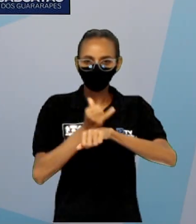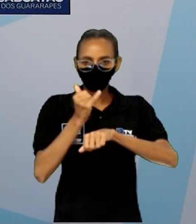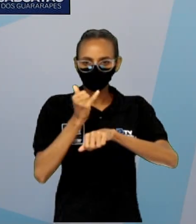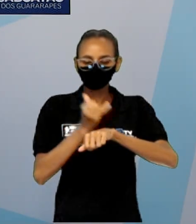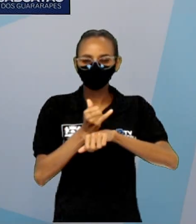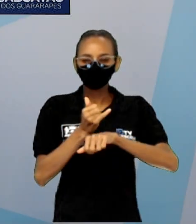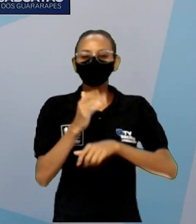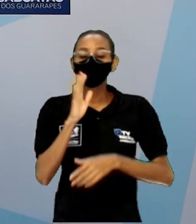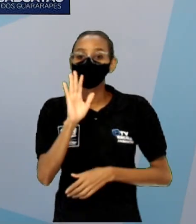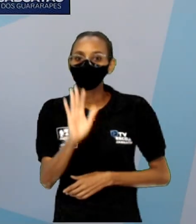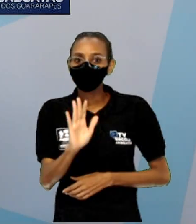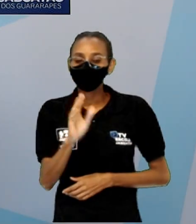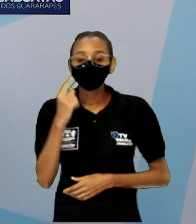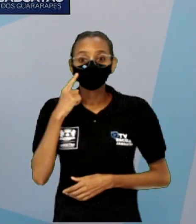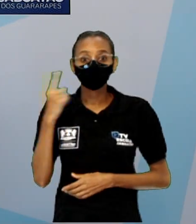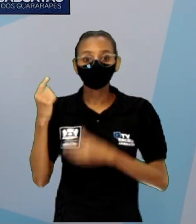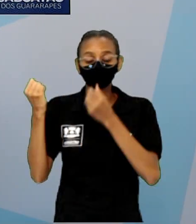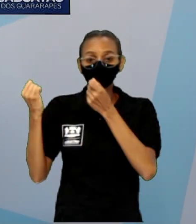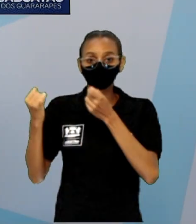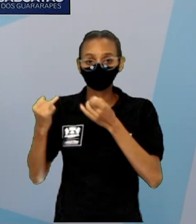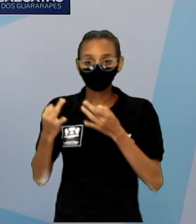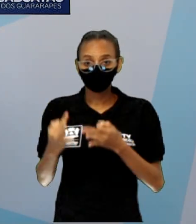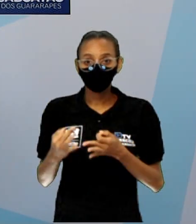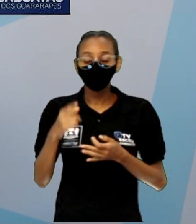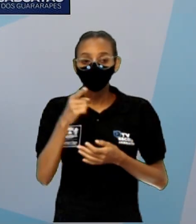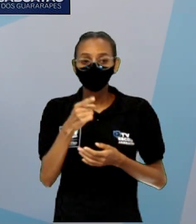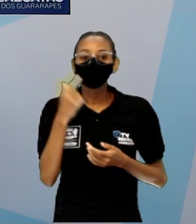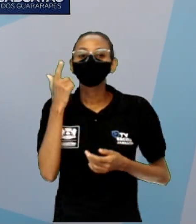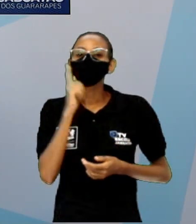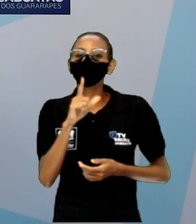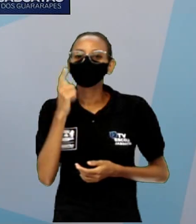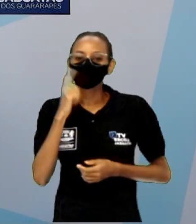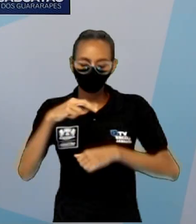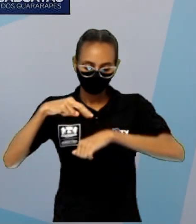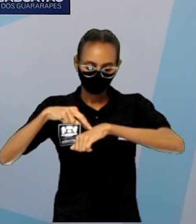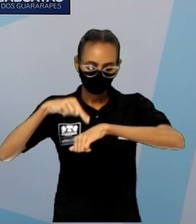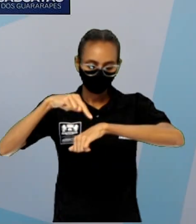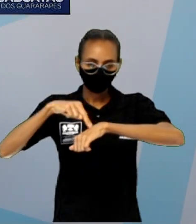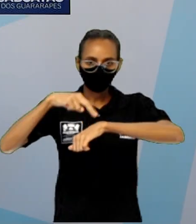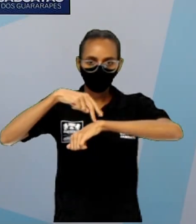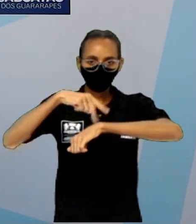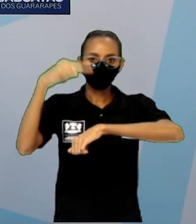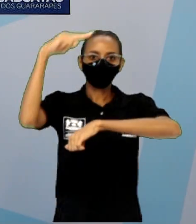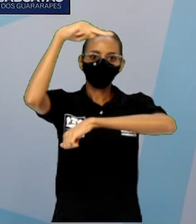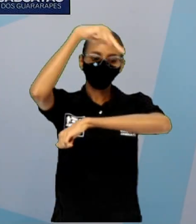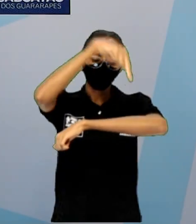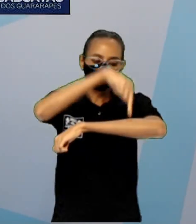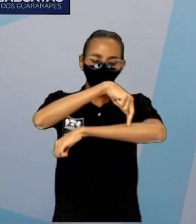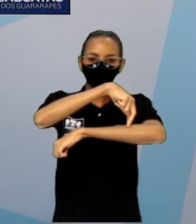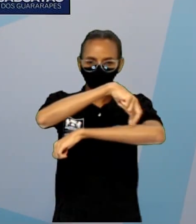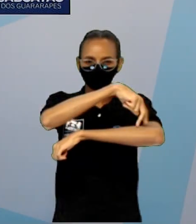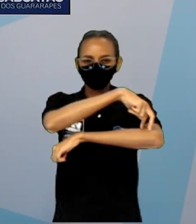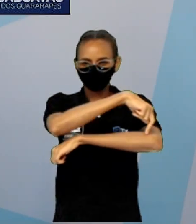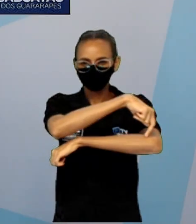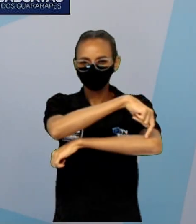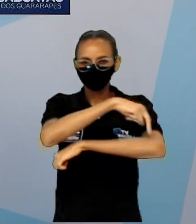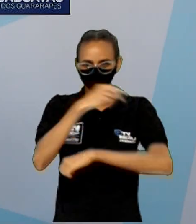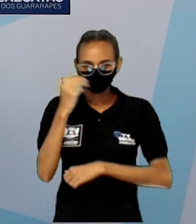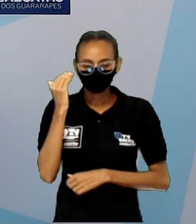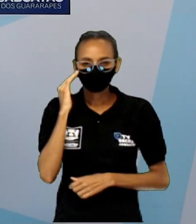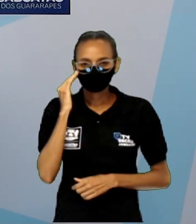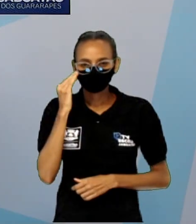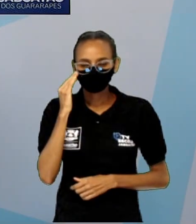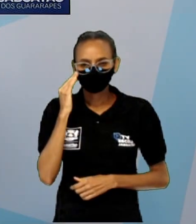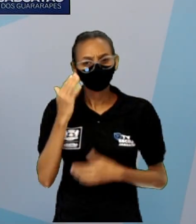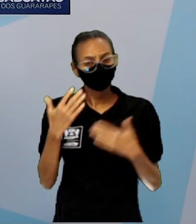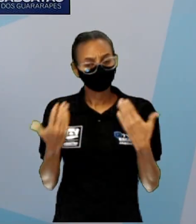consegue, foi com essa ação dele aqui, que ele consegue o recorde olímpico, mas o suíço não conseguiu bater o recorde olímpico dele. É